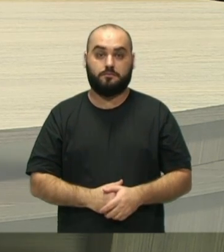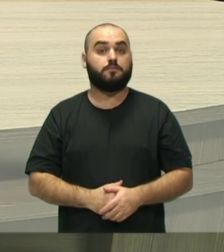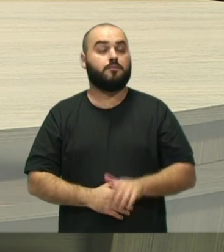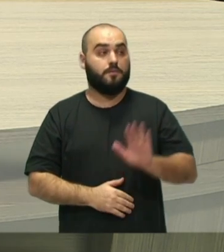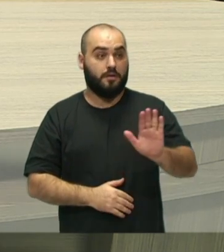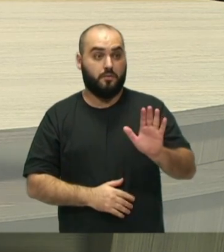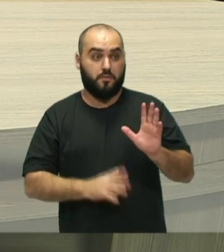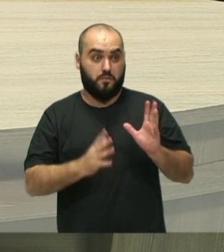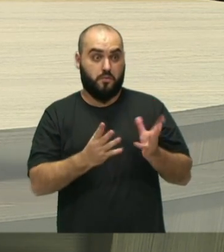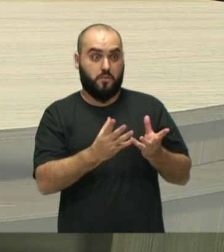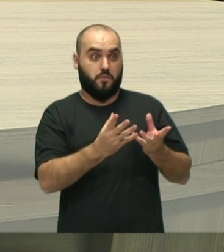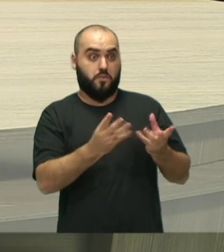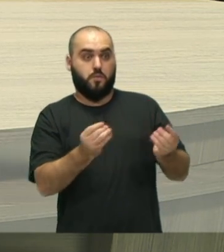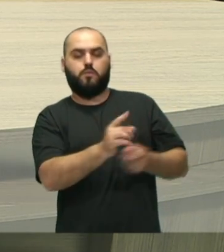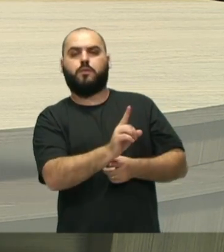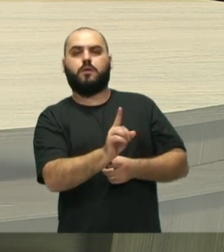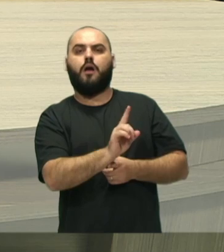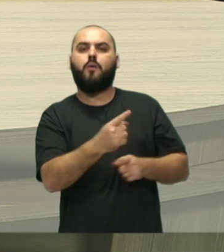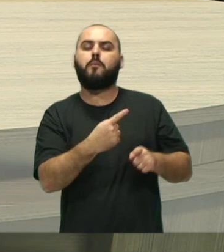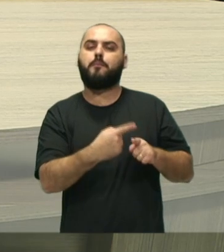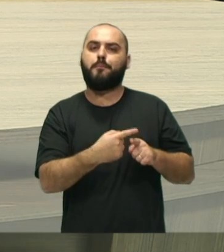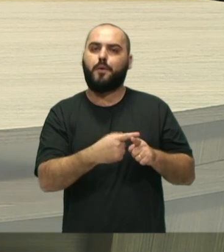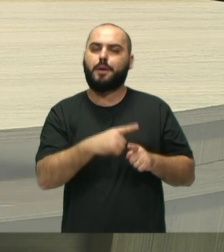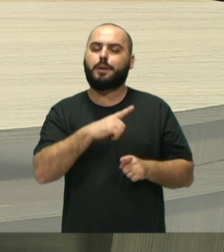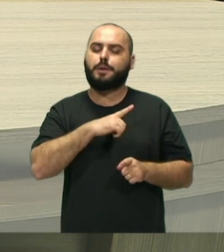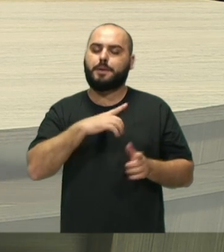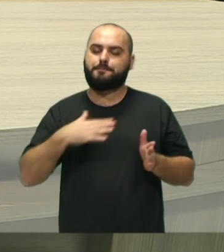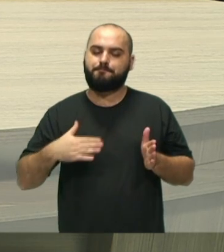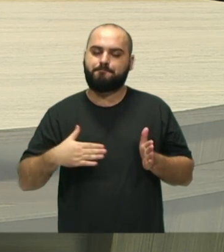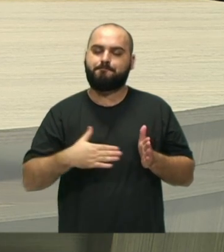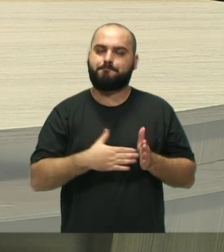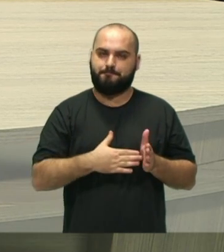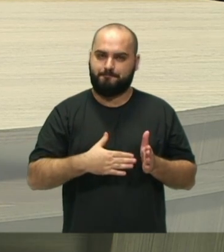tantos, porque existe uma dificuldade